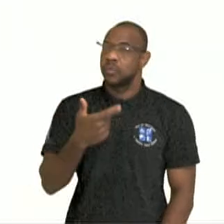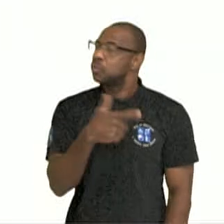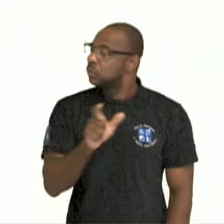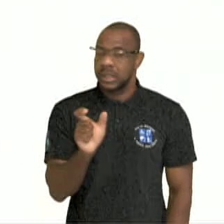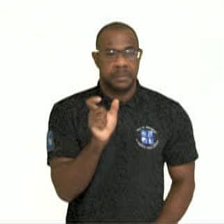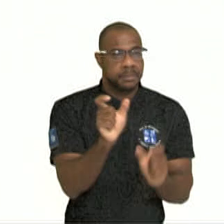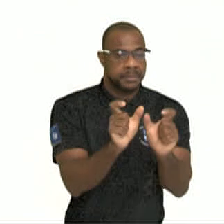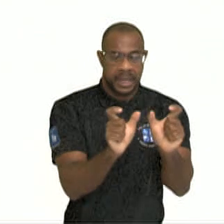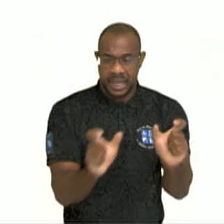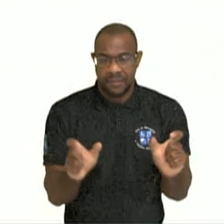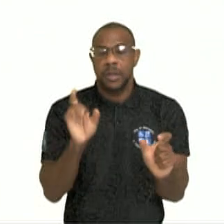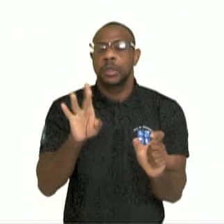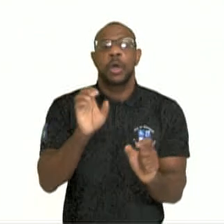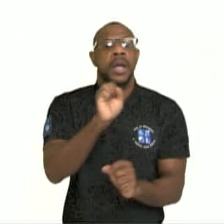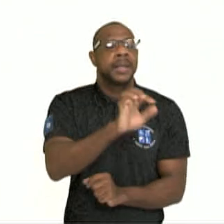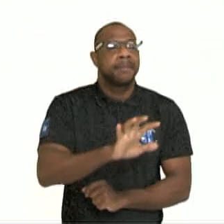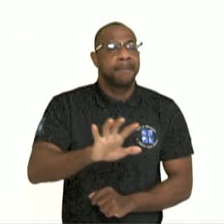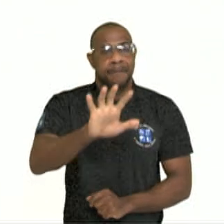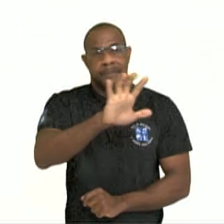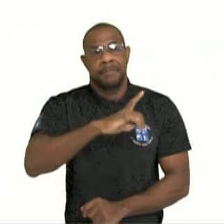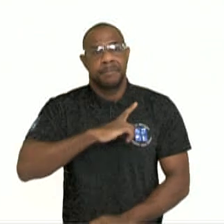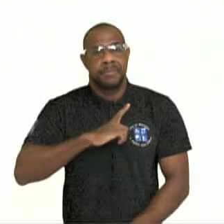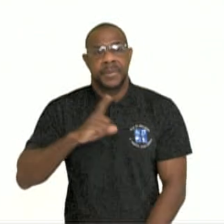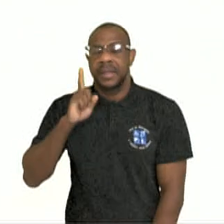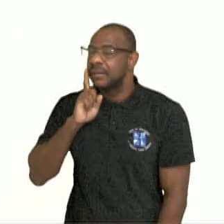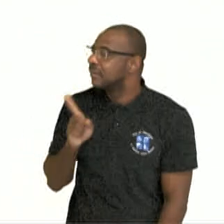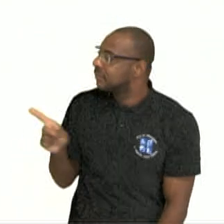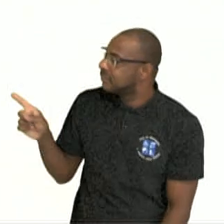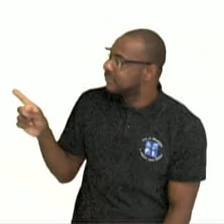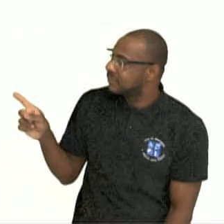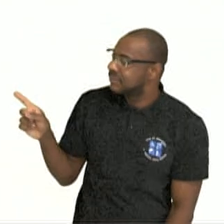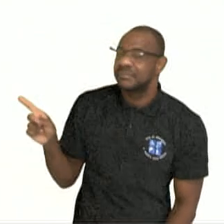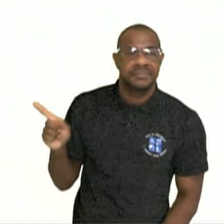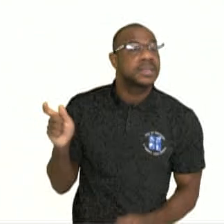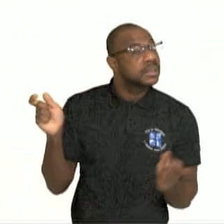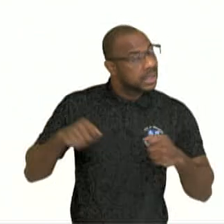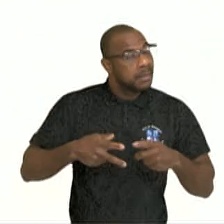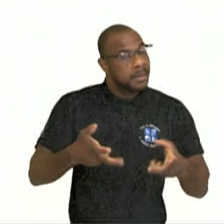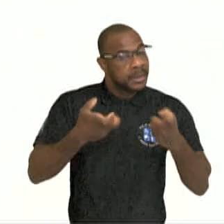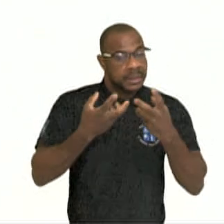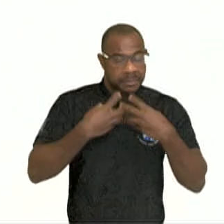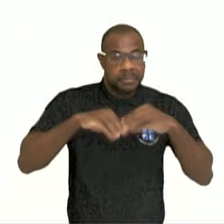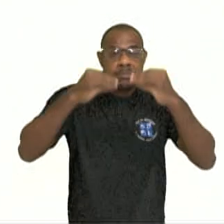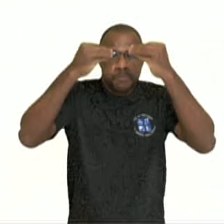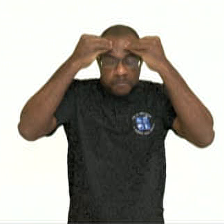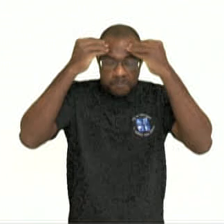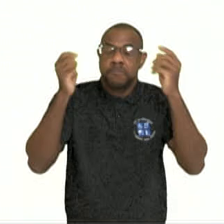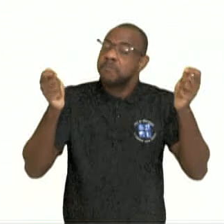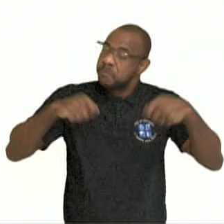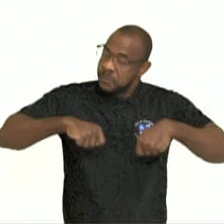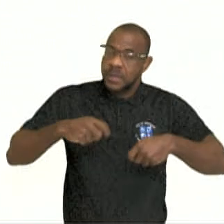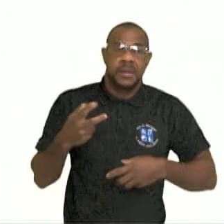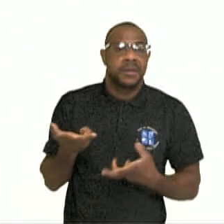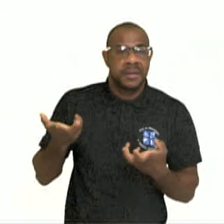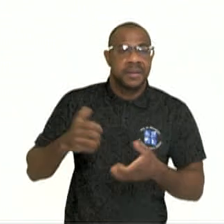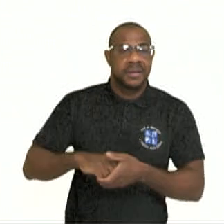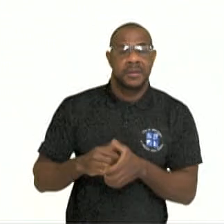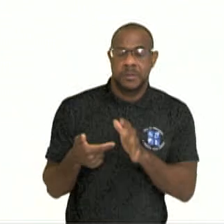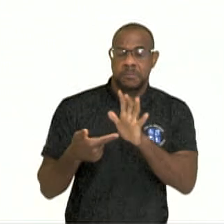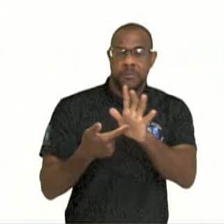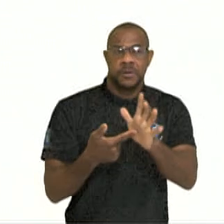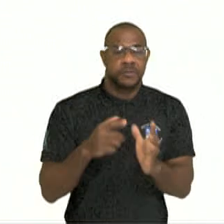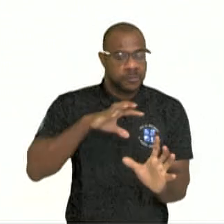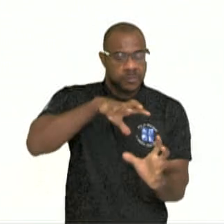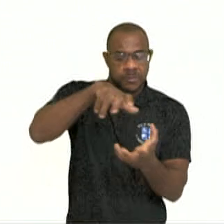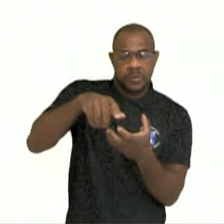apenas linguagem não verbal e ele, então, apresenta aqui toda uma reflexão